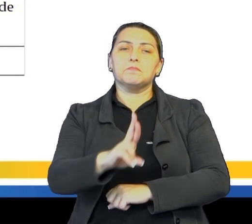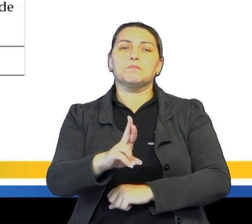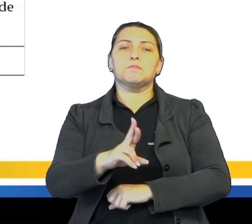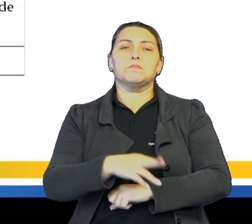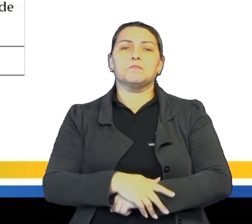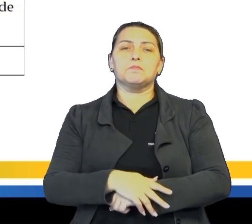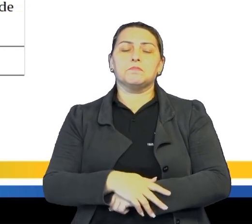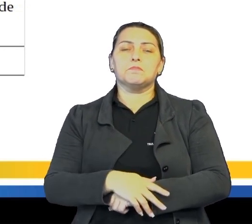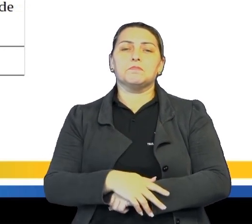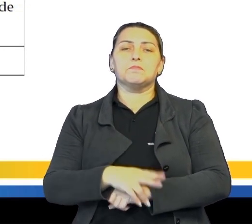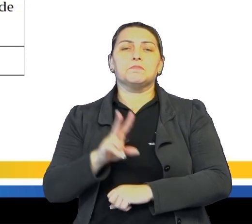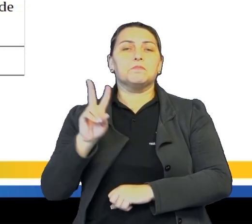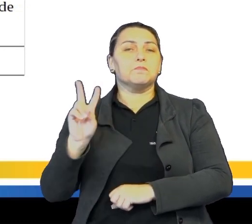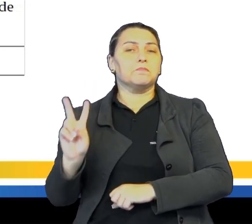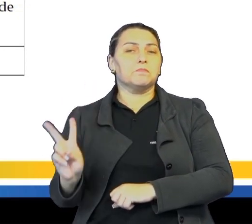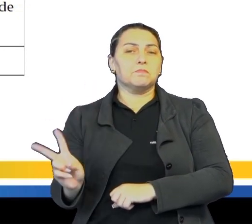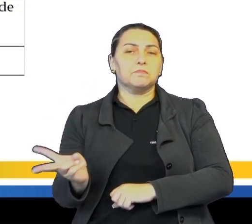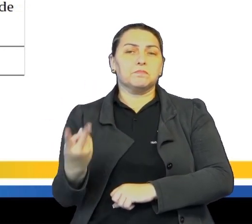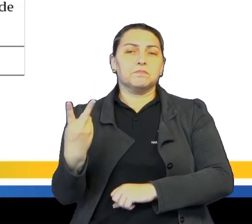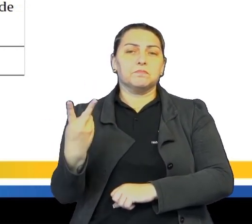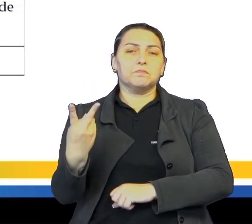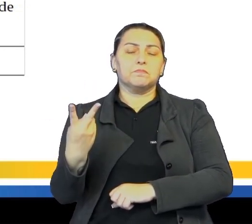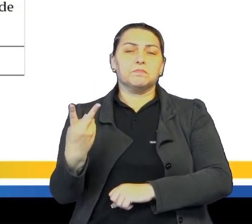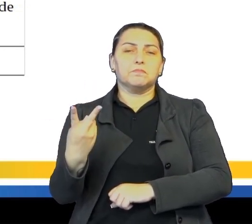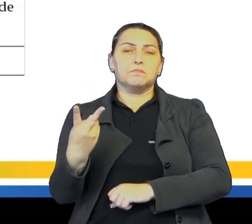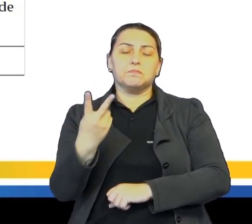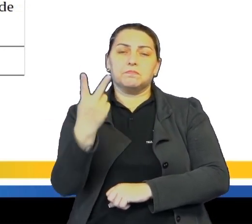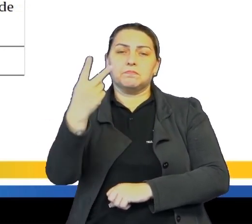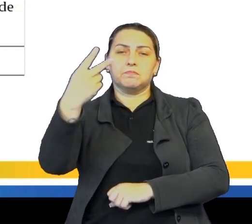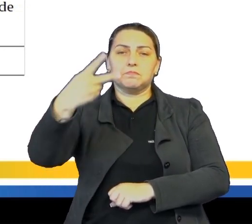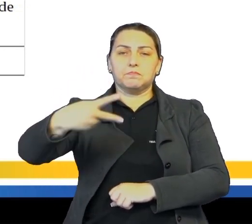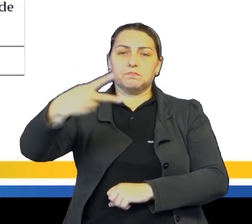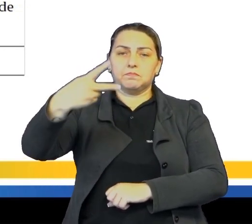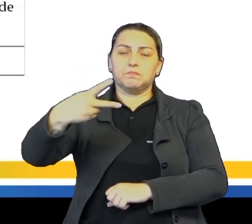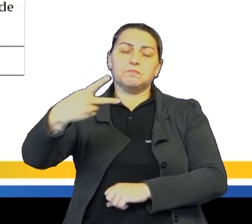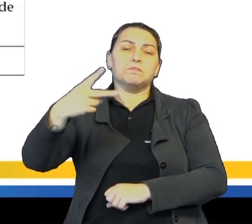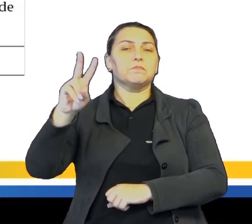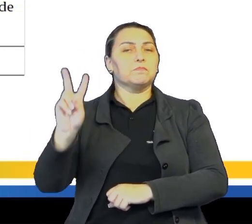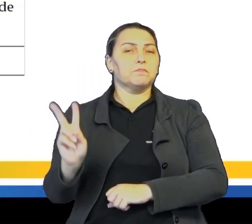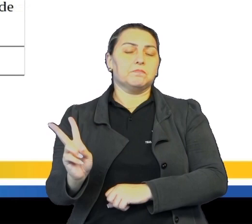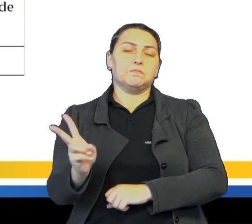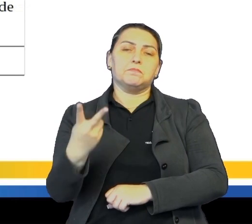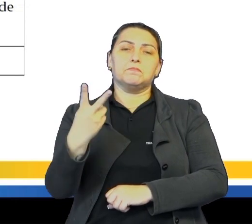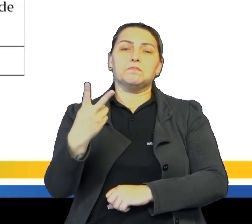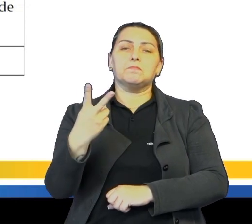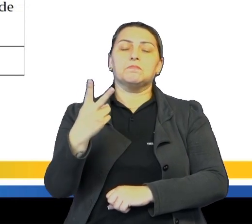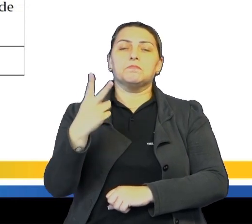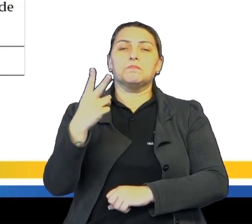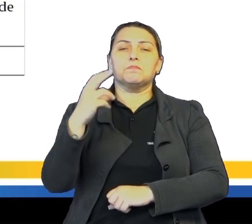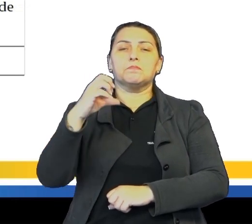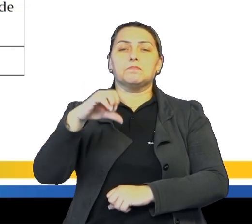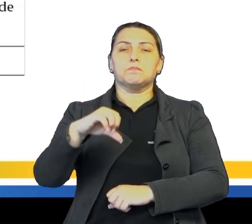para essa operação essa soma entre essas duas parcelas é